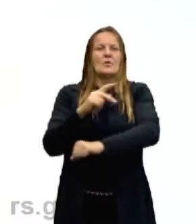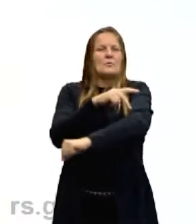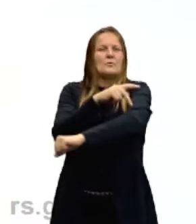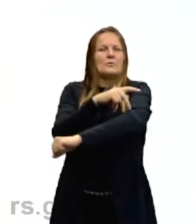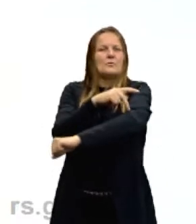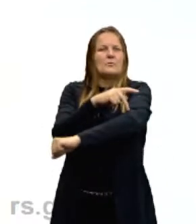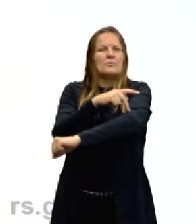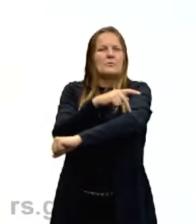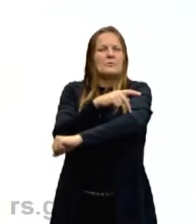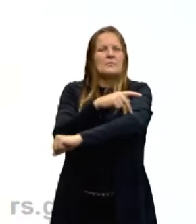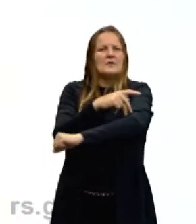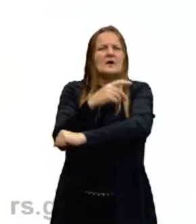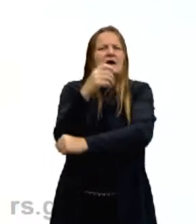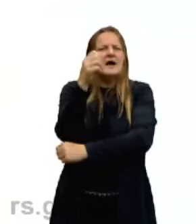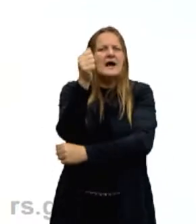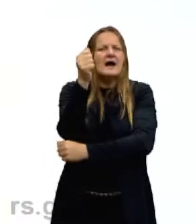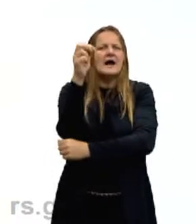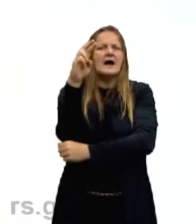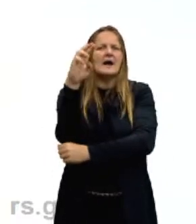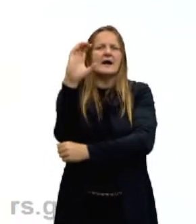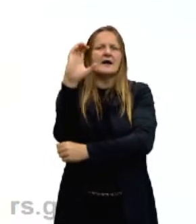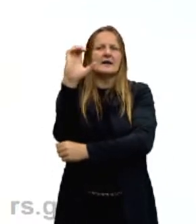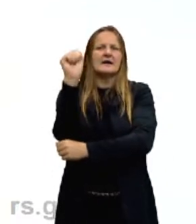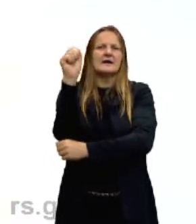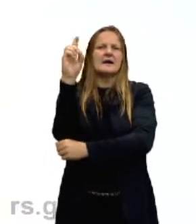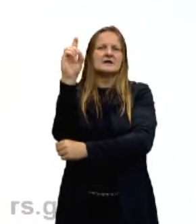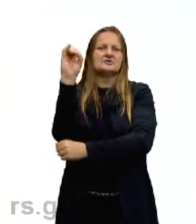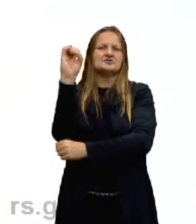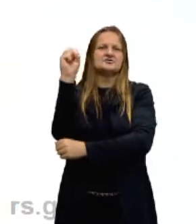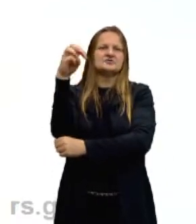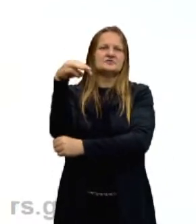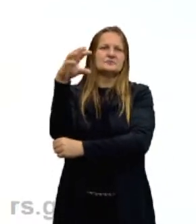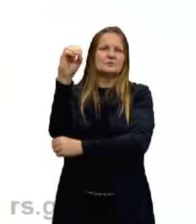porque porque ele também vai ser o movimento literário de